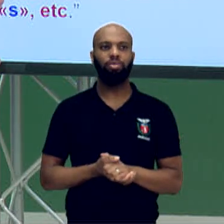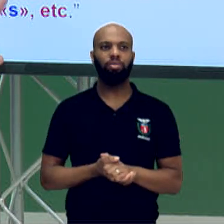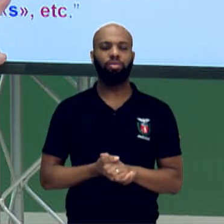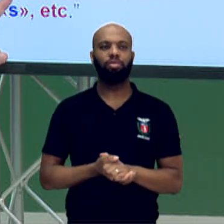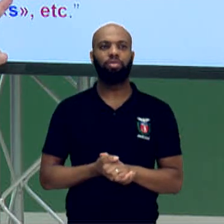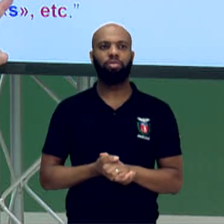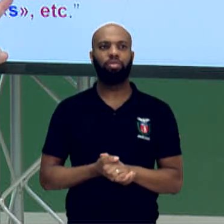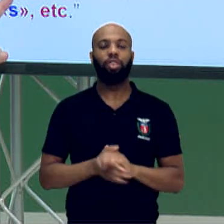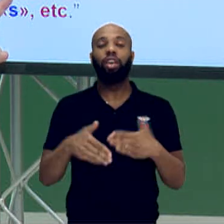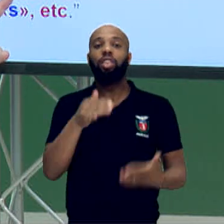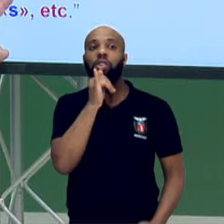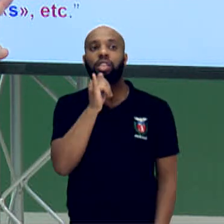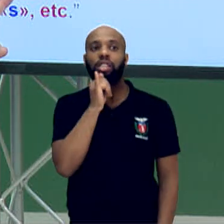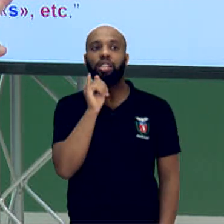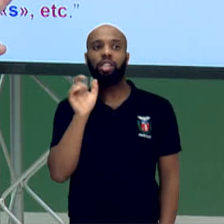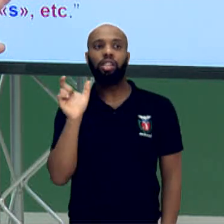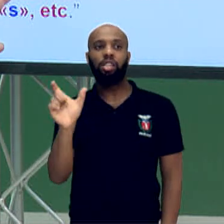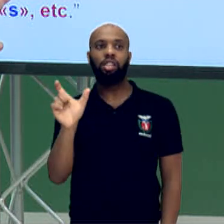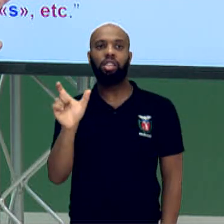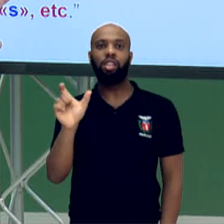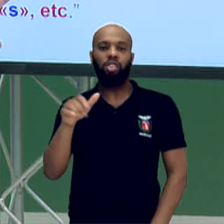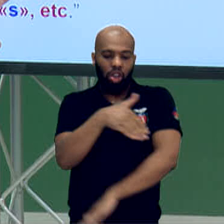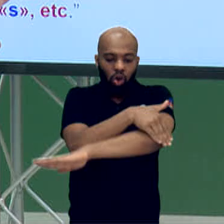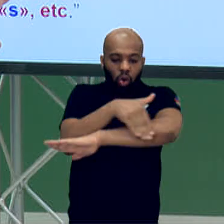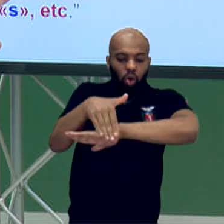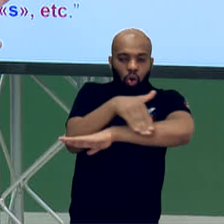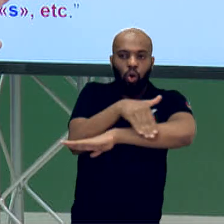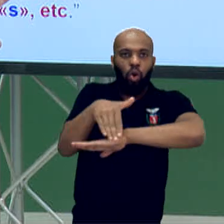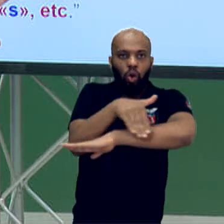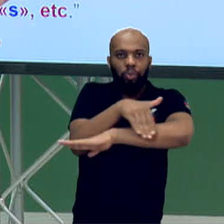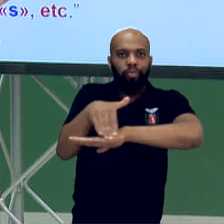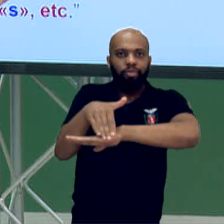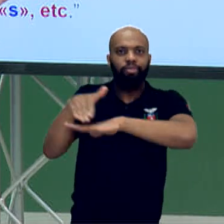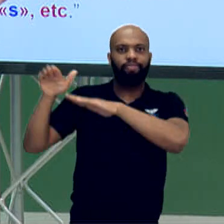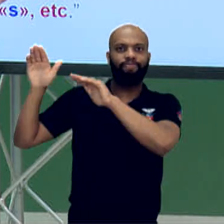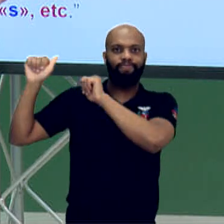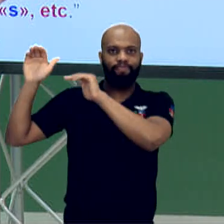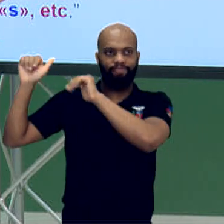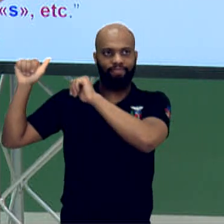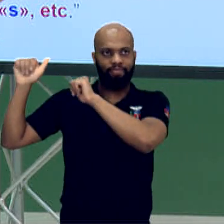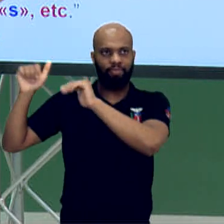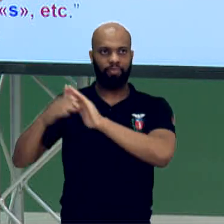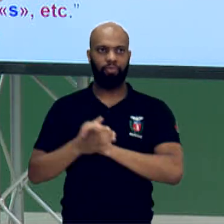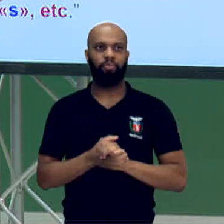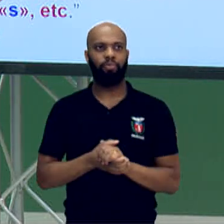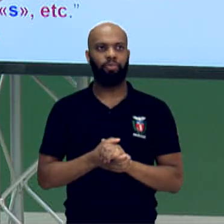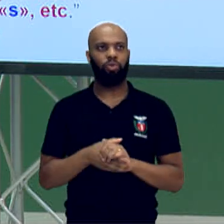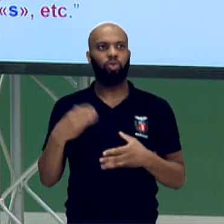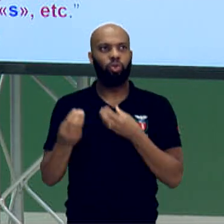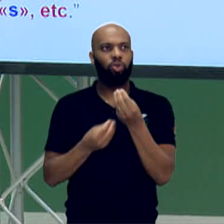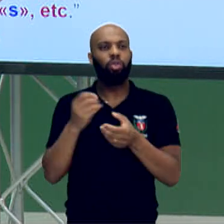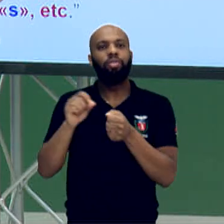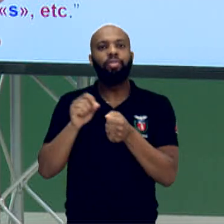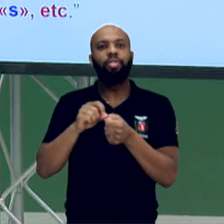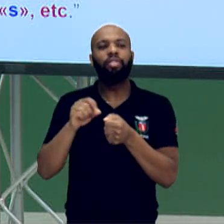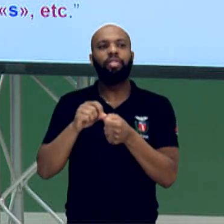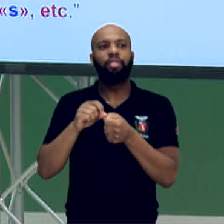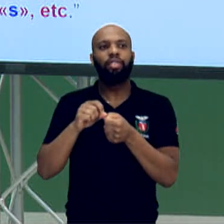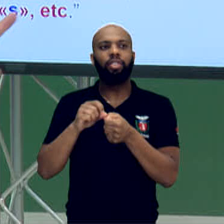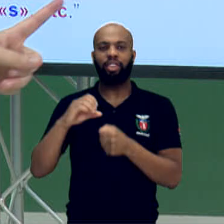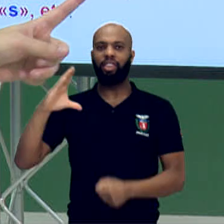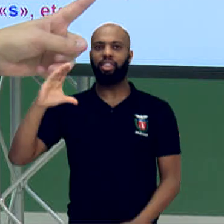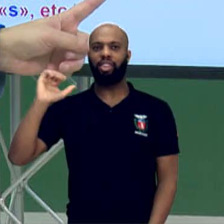S. Então, por exemplo, a palavra rua em espanhol, calle, com 2 L's, a grafia. Então,